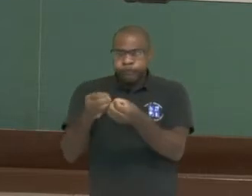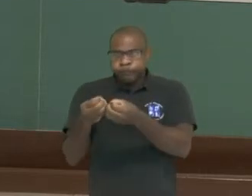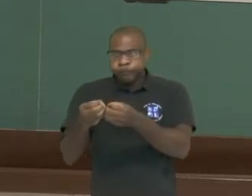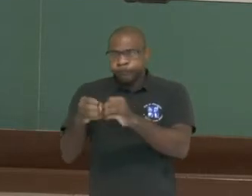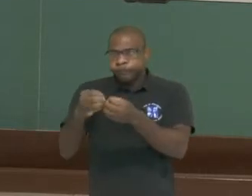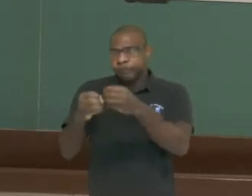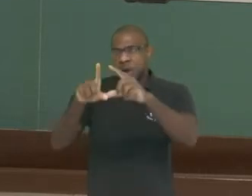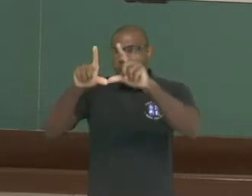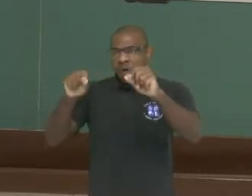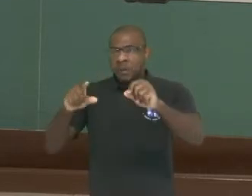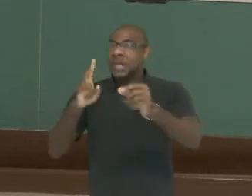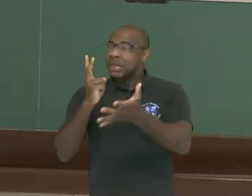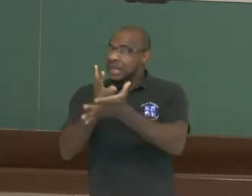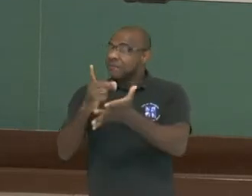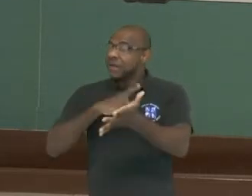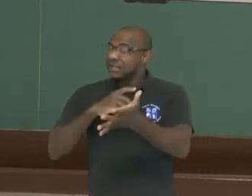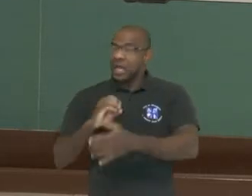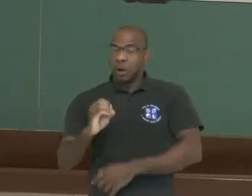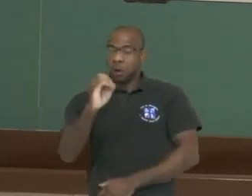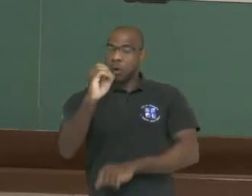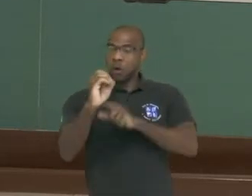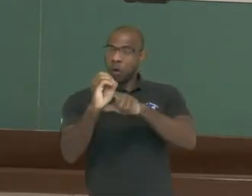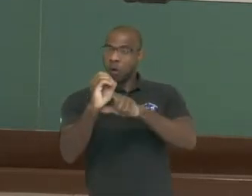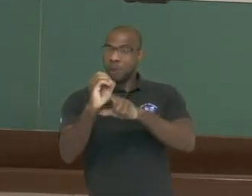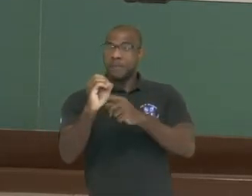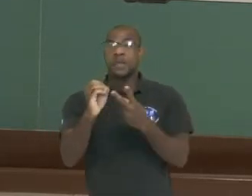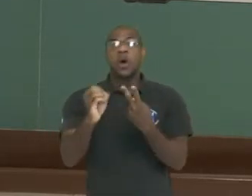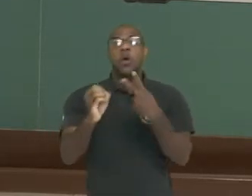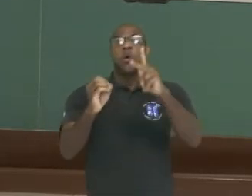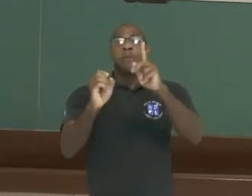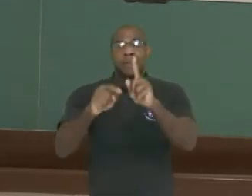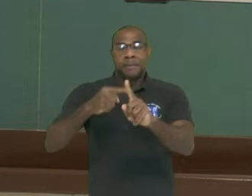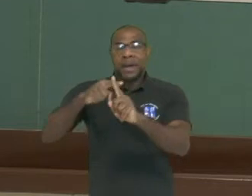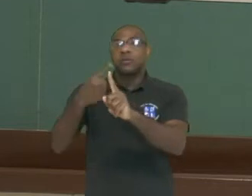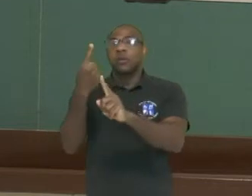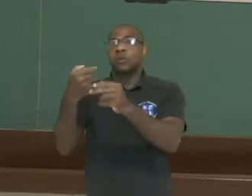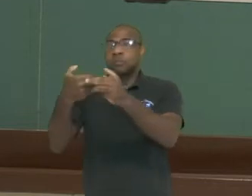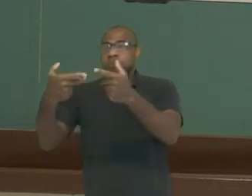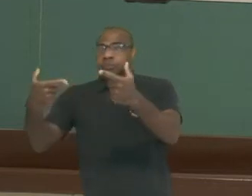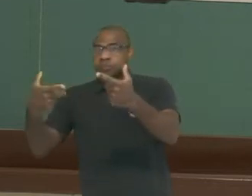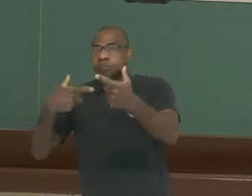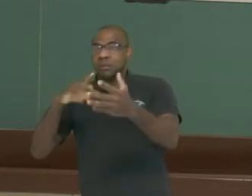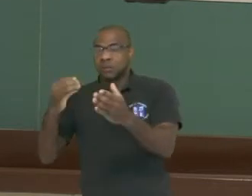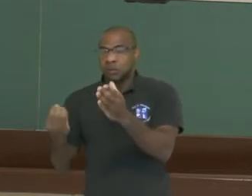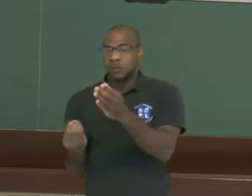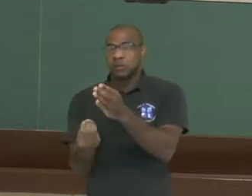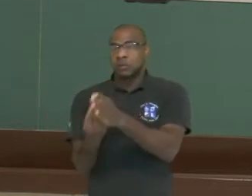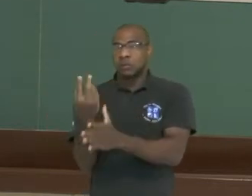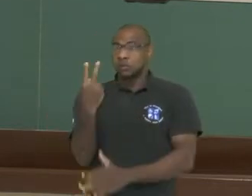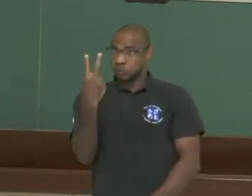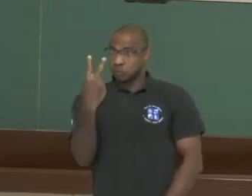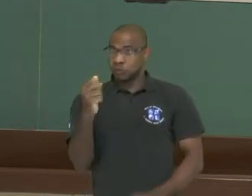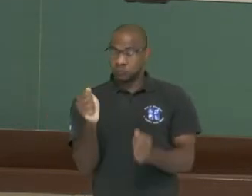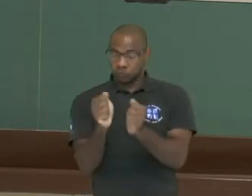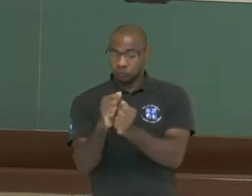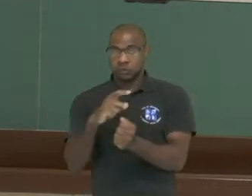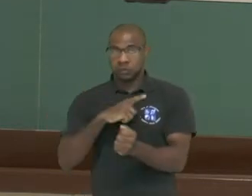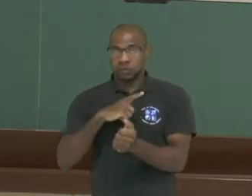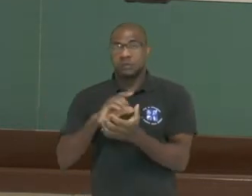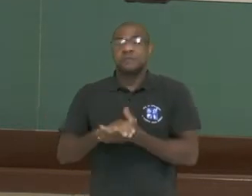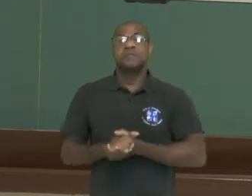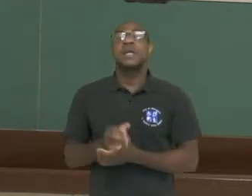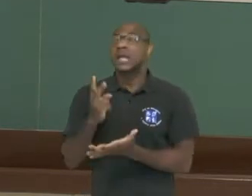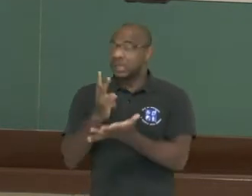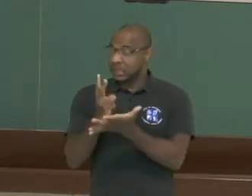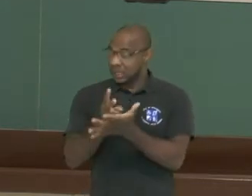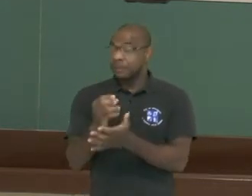sempre vai ter o oxigênio mais um outro elemento diferente. Então, um composto binário, temos dois elementos, um sendo